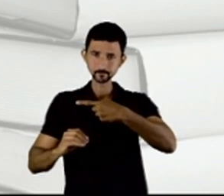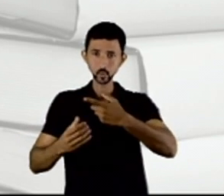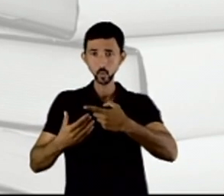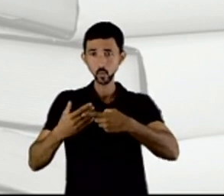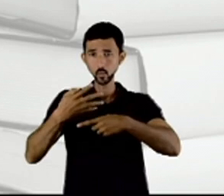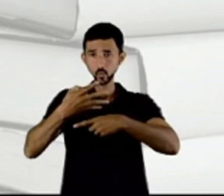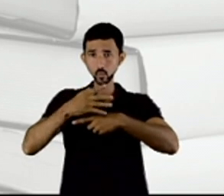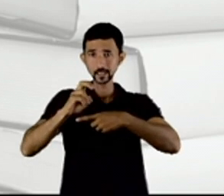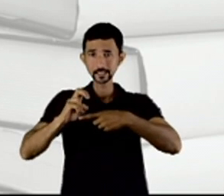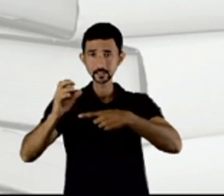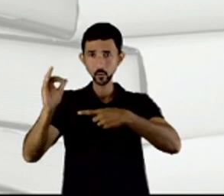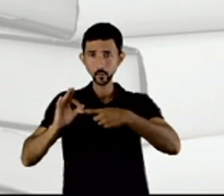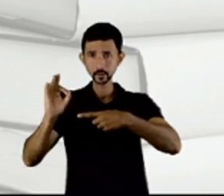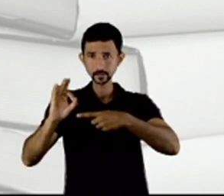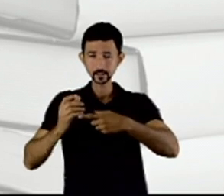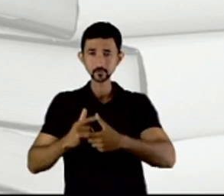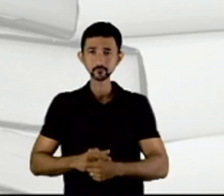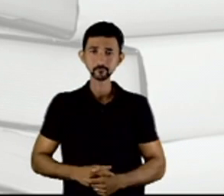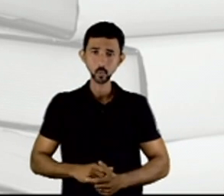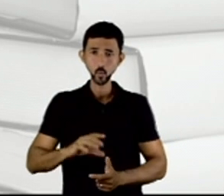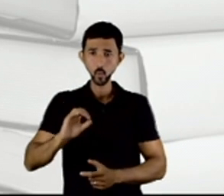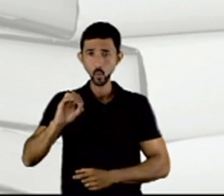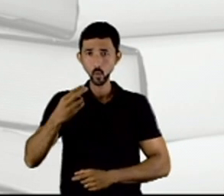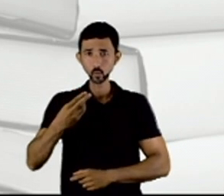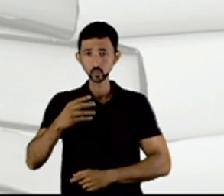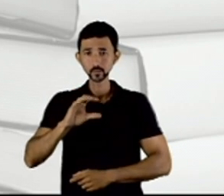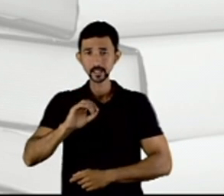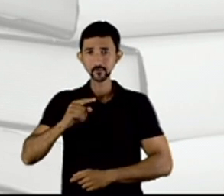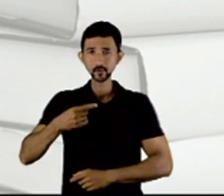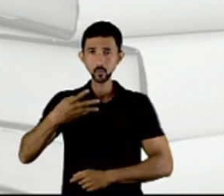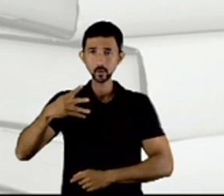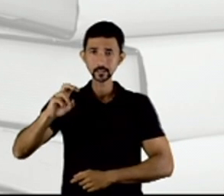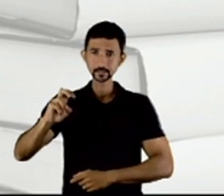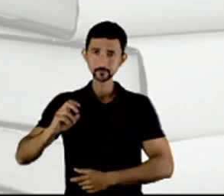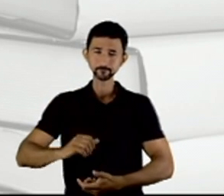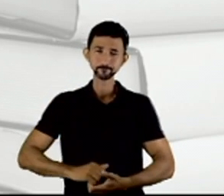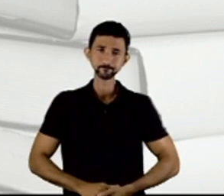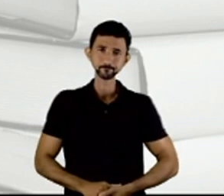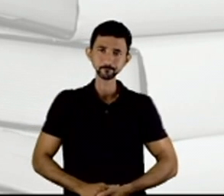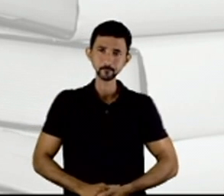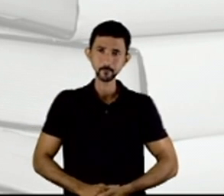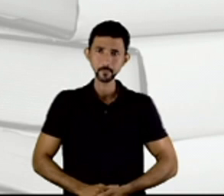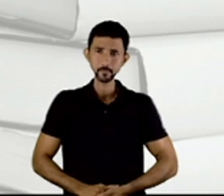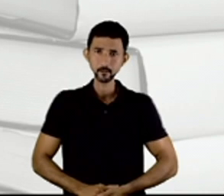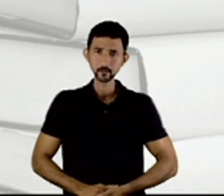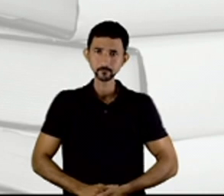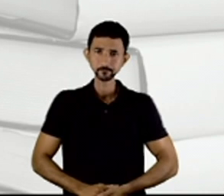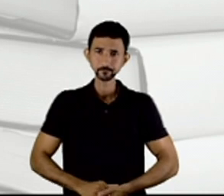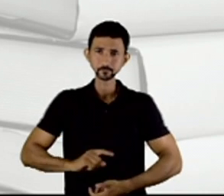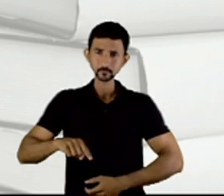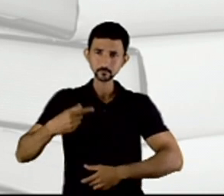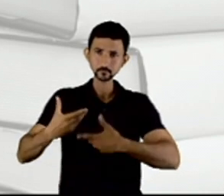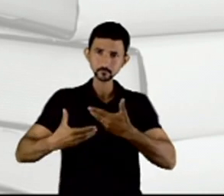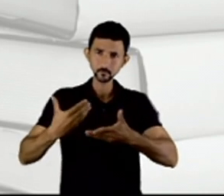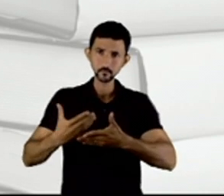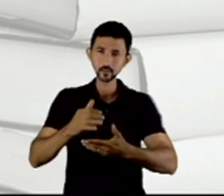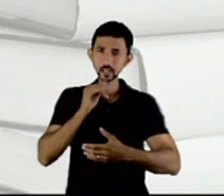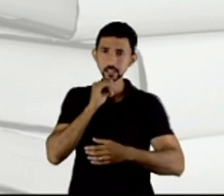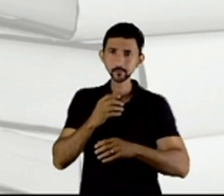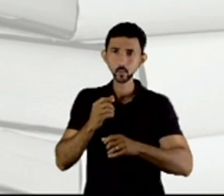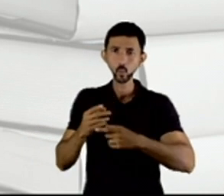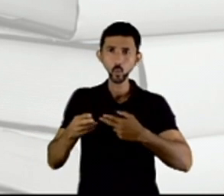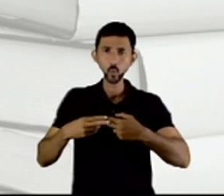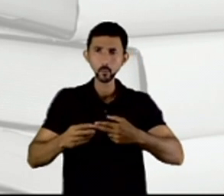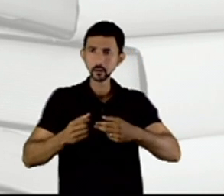45%, que é o mesmo que 0,45. Em outros casos, essa representação decimal